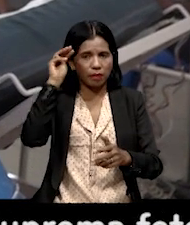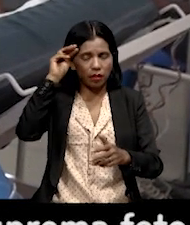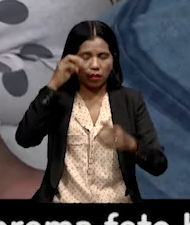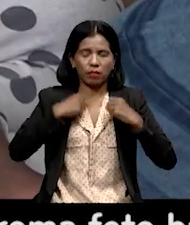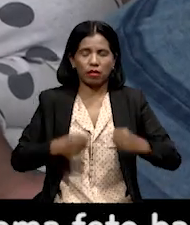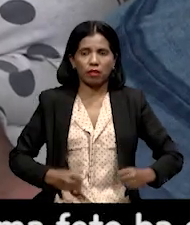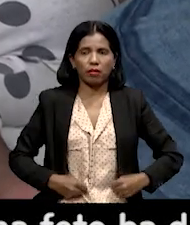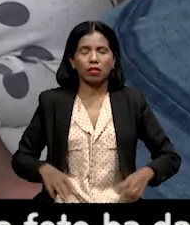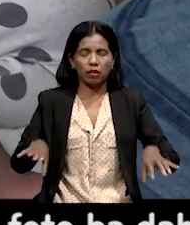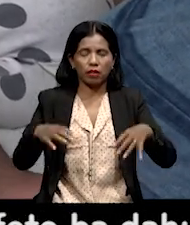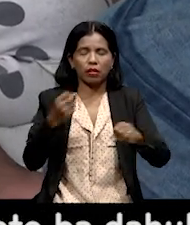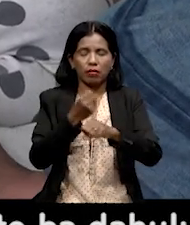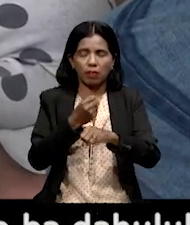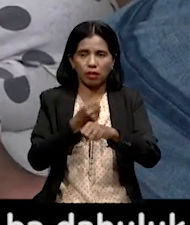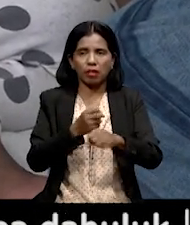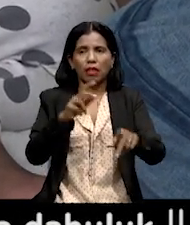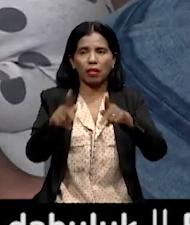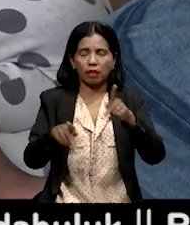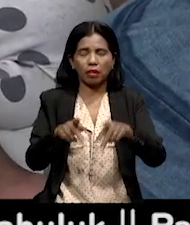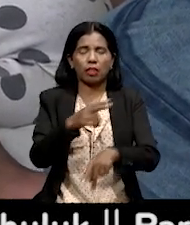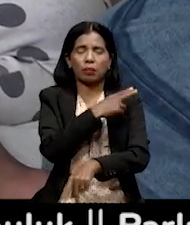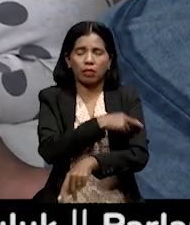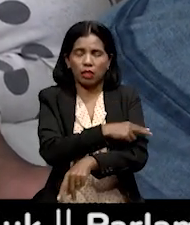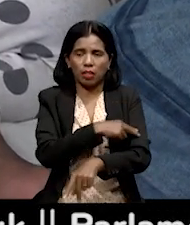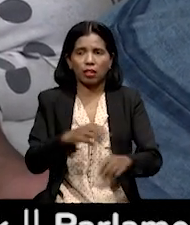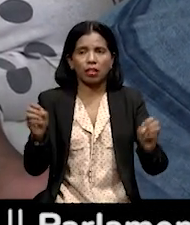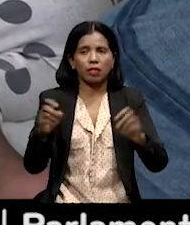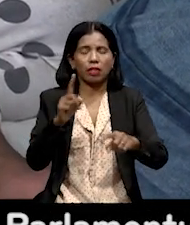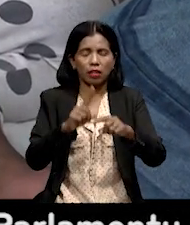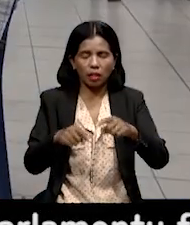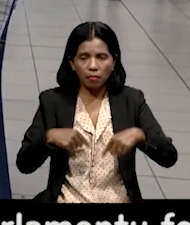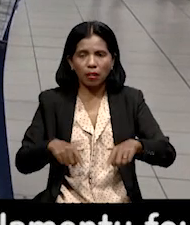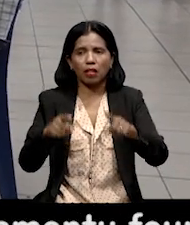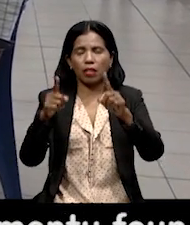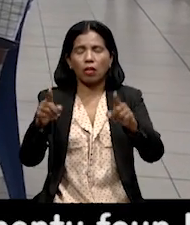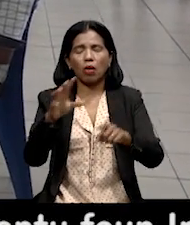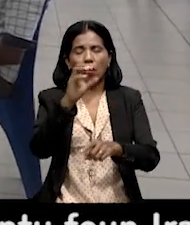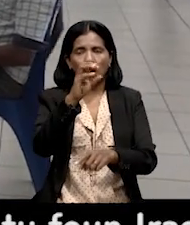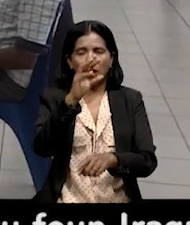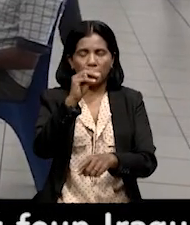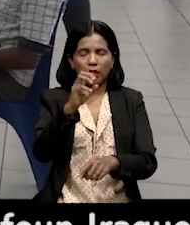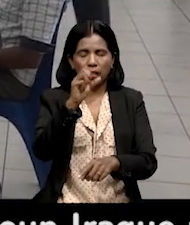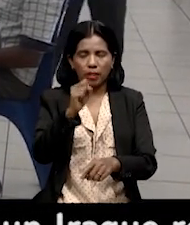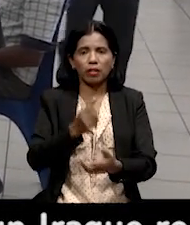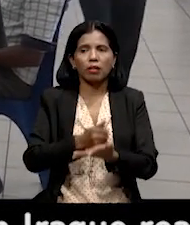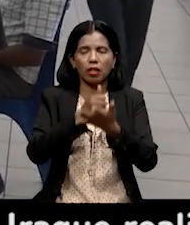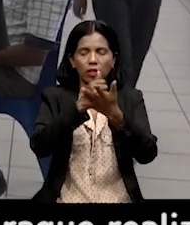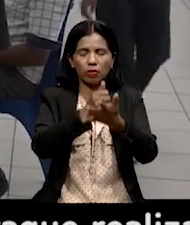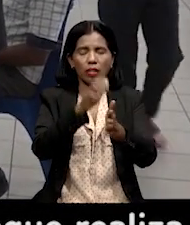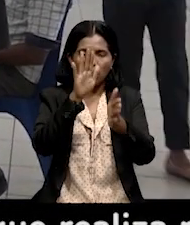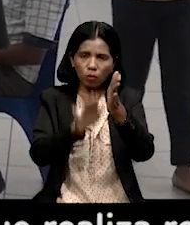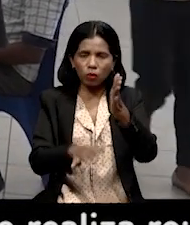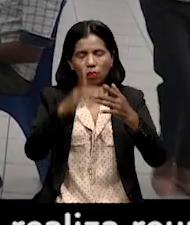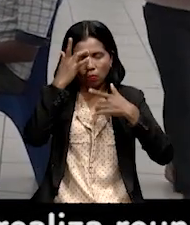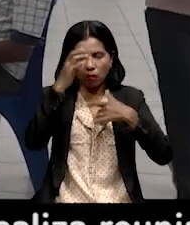esforço, ba químico sirnebe la suficiente na fatin, no halo aproximação ho OMS, a tu apoio ho de reduz moras dengue.